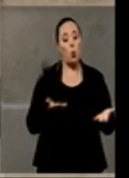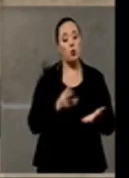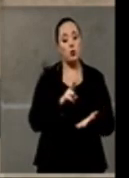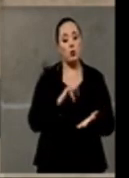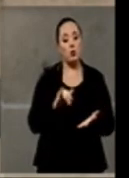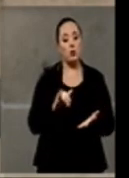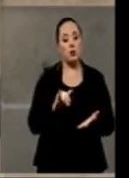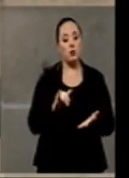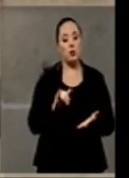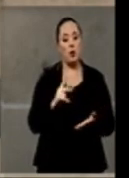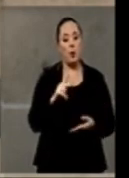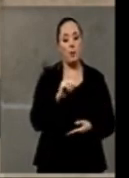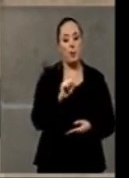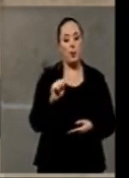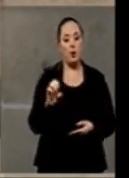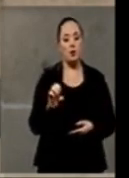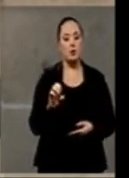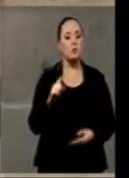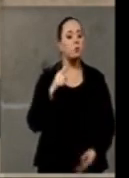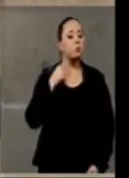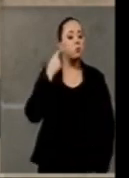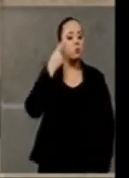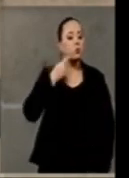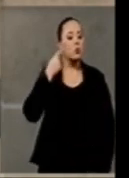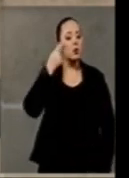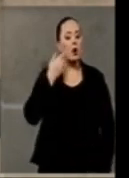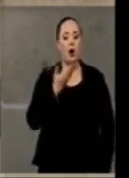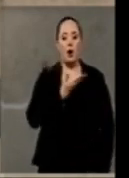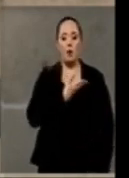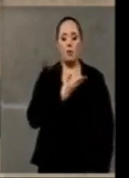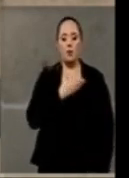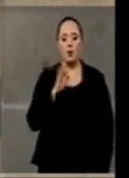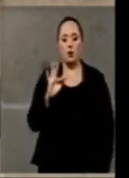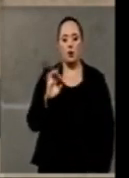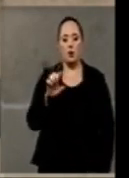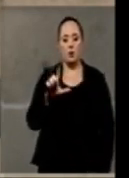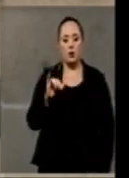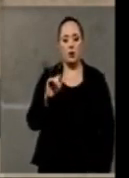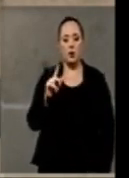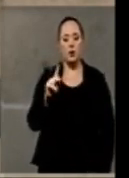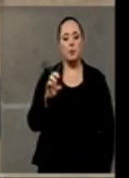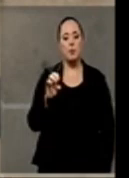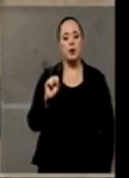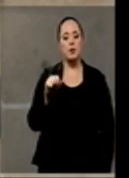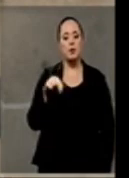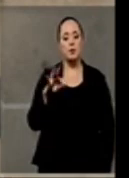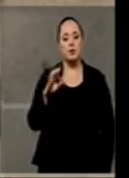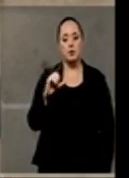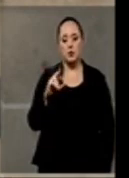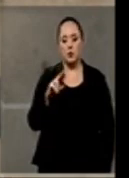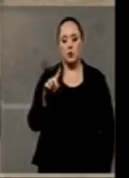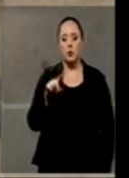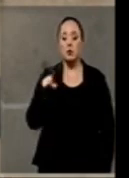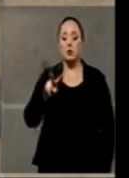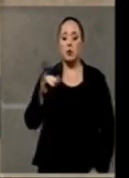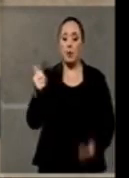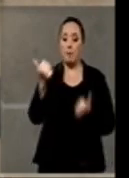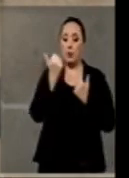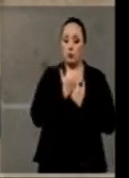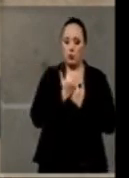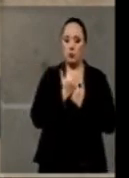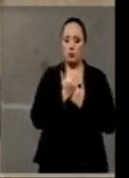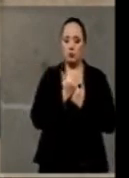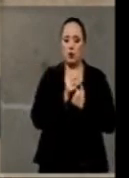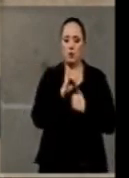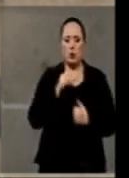a meu sucessor o advogado e amigo felipe santa cruz na certeza de que levará adiante o